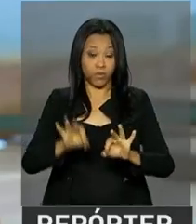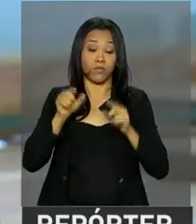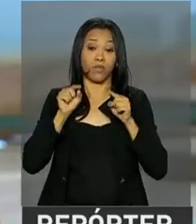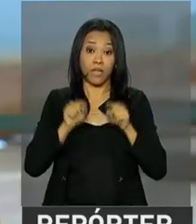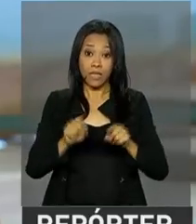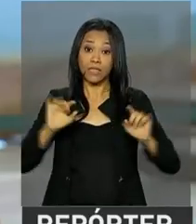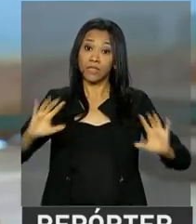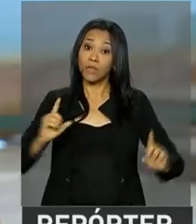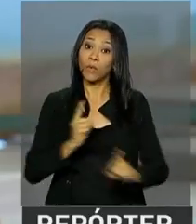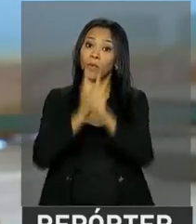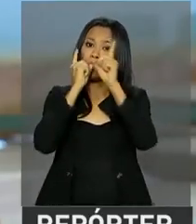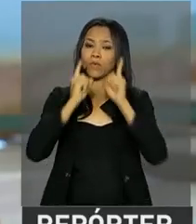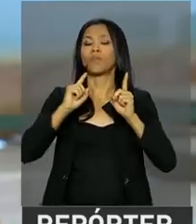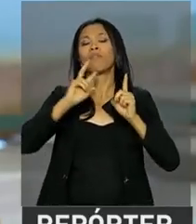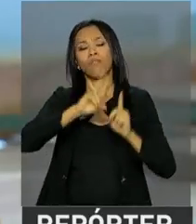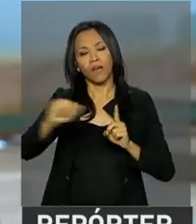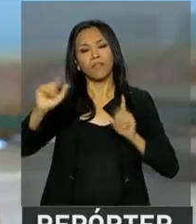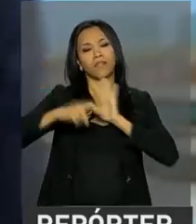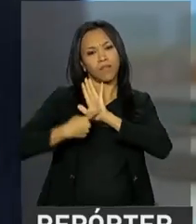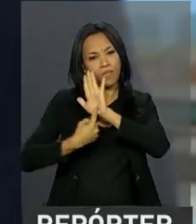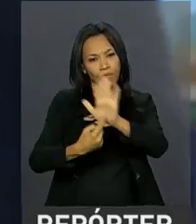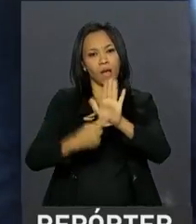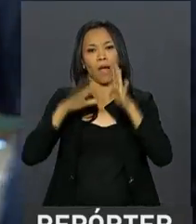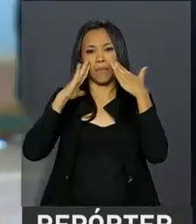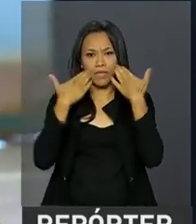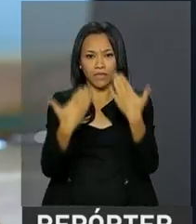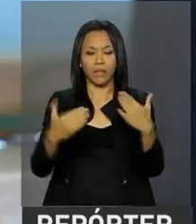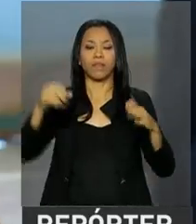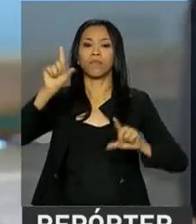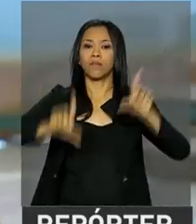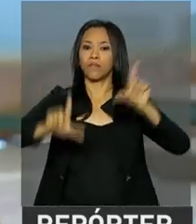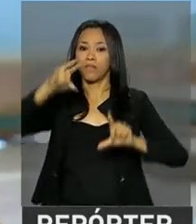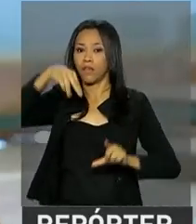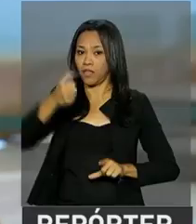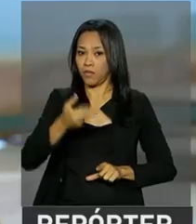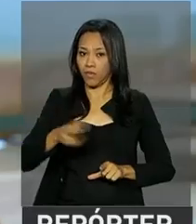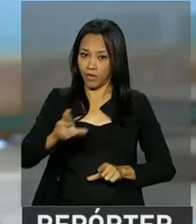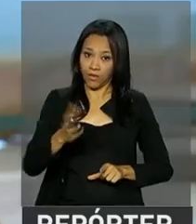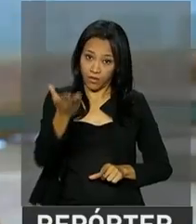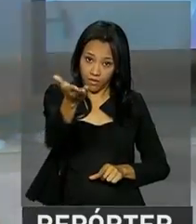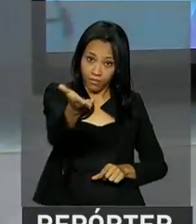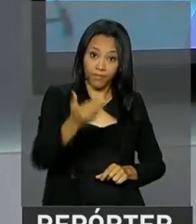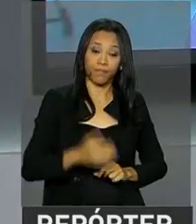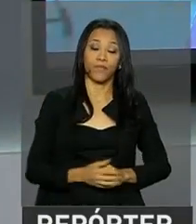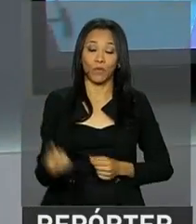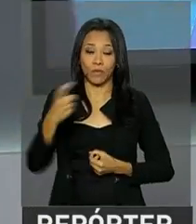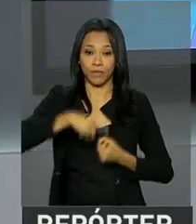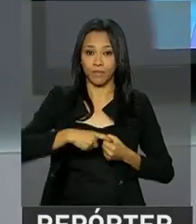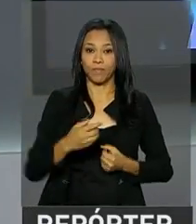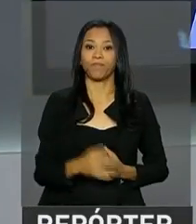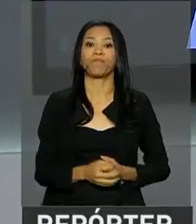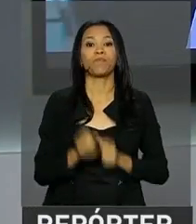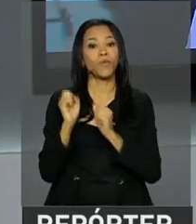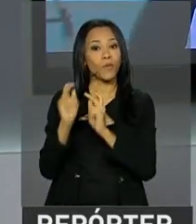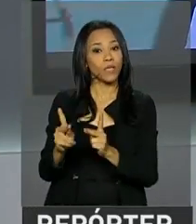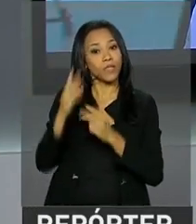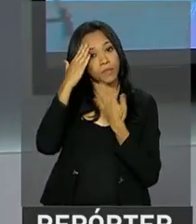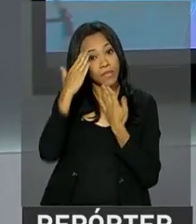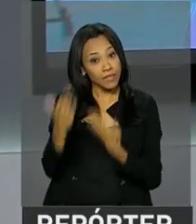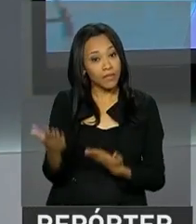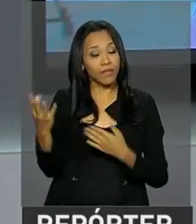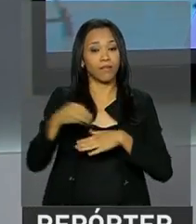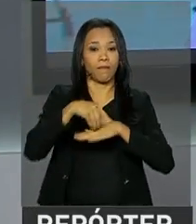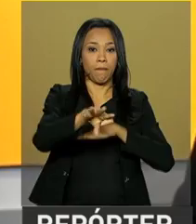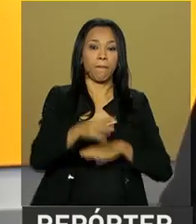cerimônia, vai ser transmitida ao vivo aqui pela NBR. Voltamos com você no estúdio, Leandro. Ok, Gabriela, obrigado pelas